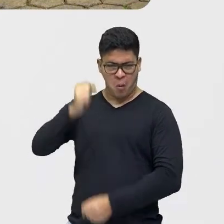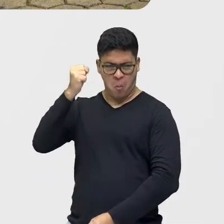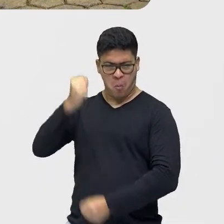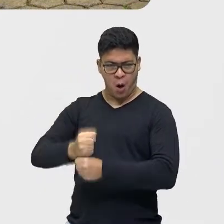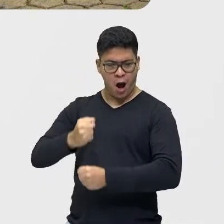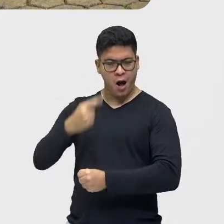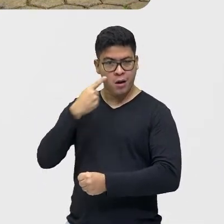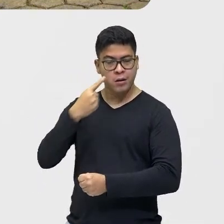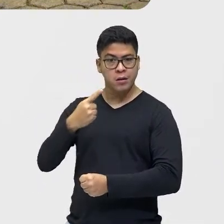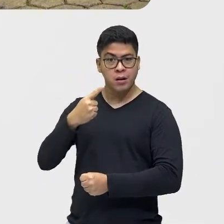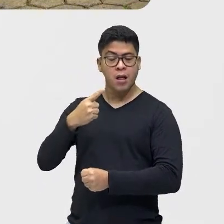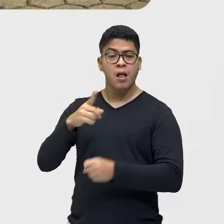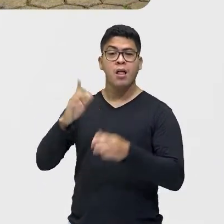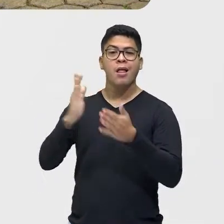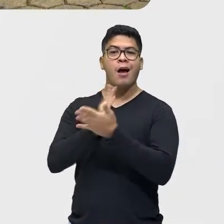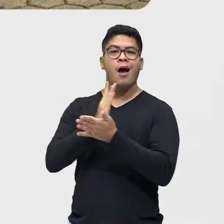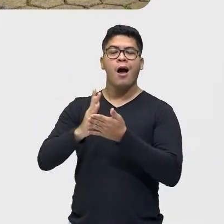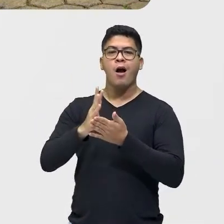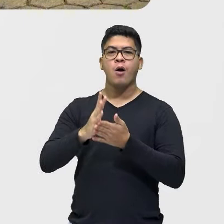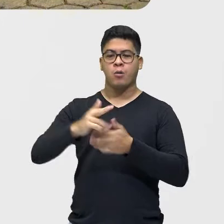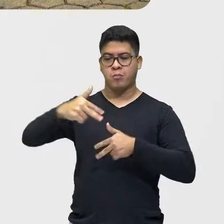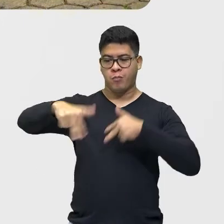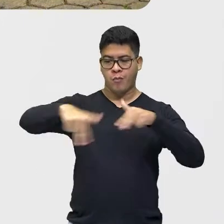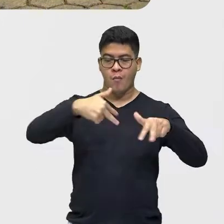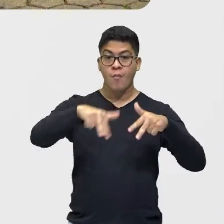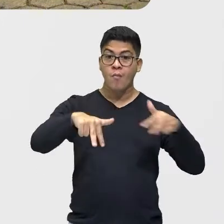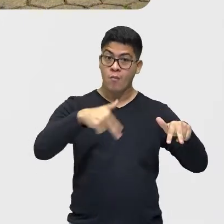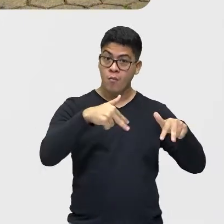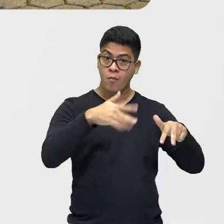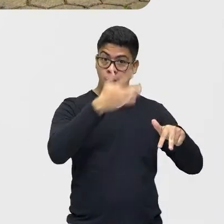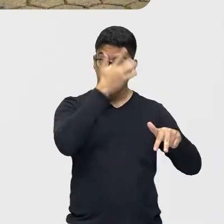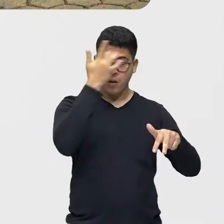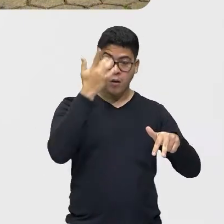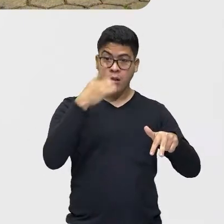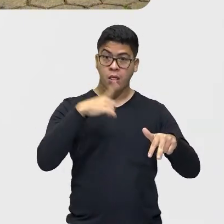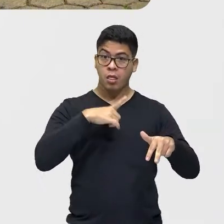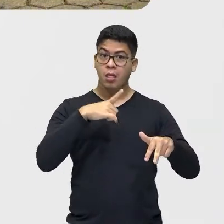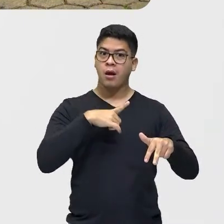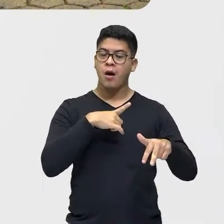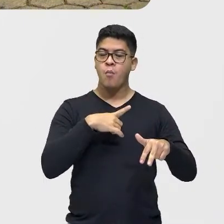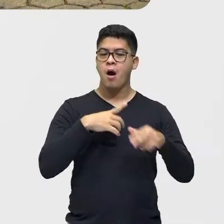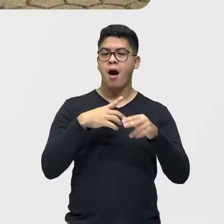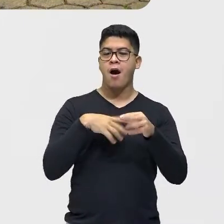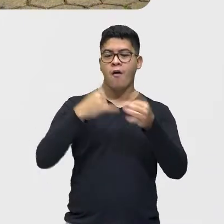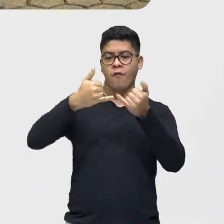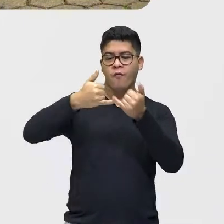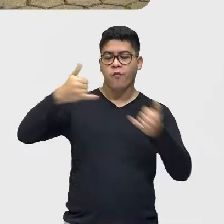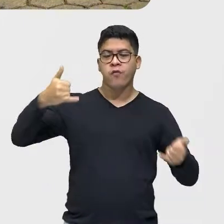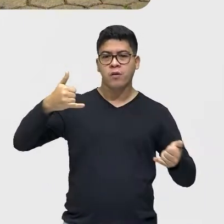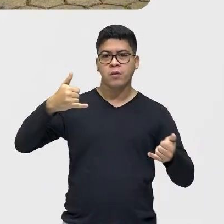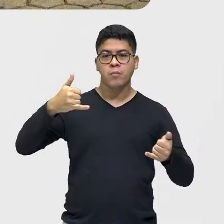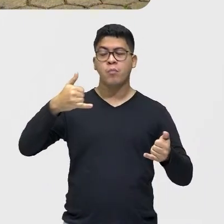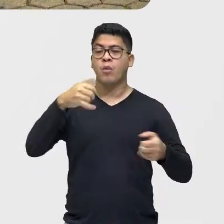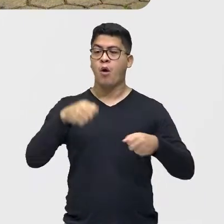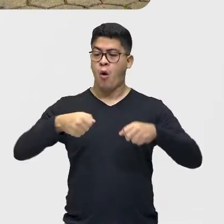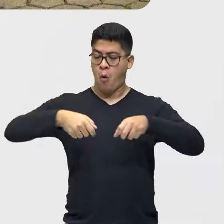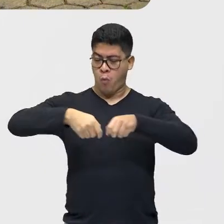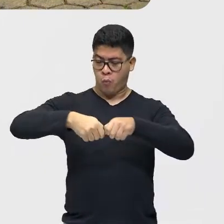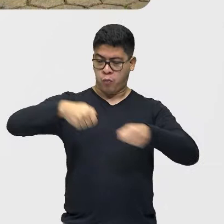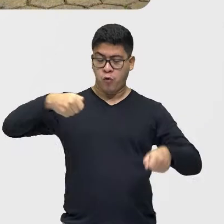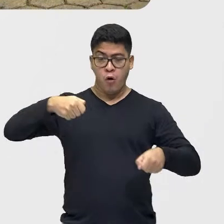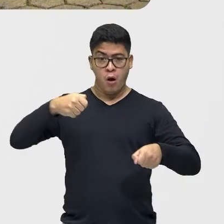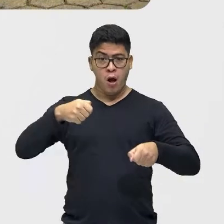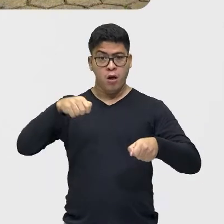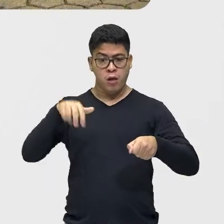uma fita, lembrando que eles dançam em pares, tá certo? Então, como é que acontece? Eles vão dançando em pares, vão